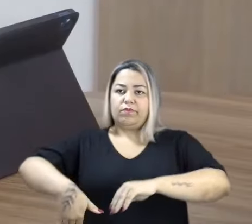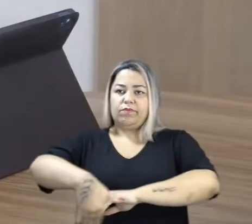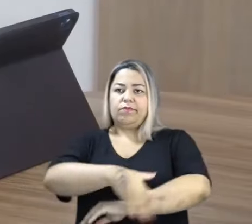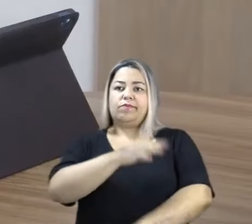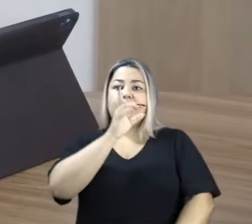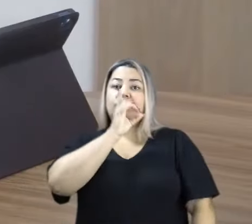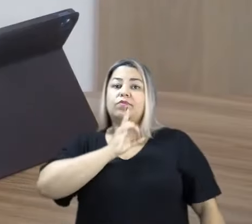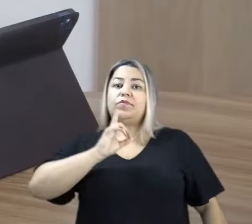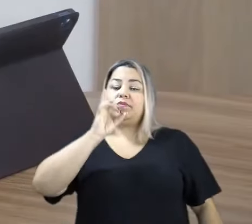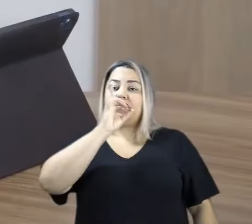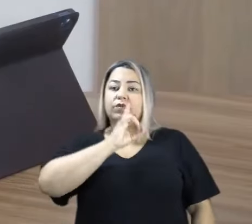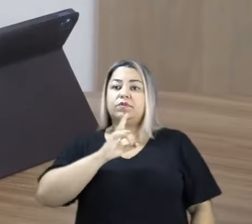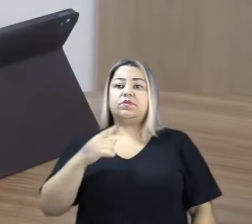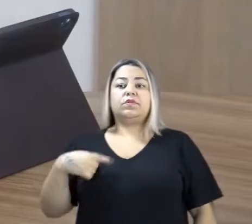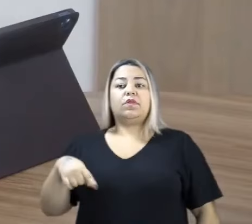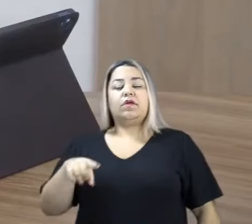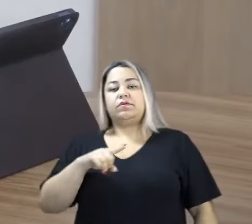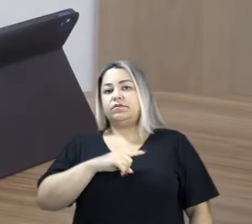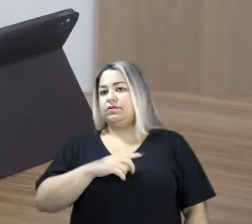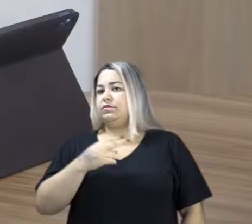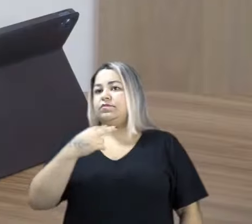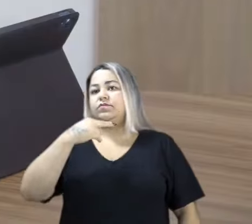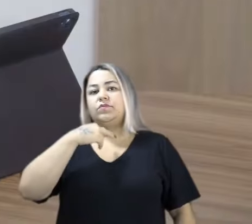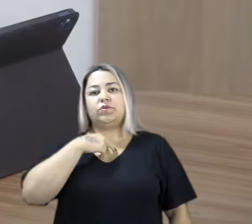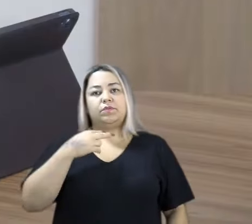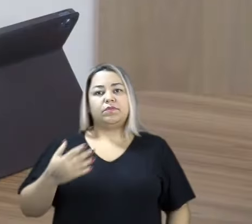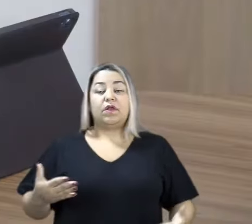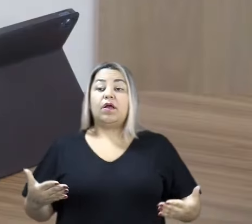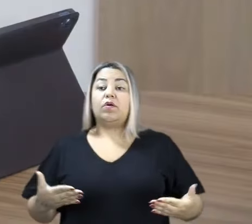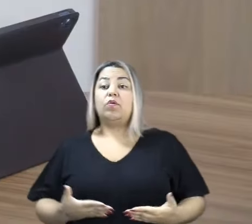pouco disso, e a gente não pode, nesse momento,